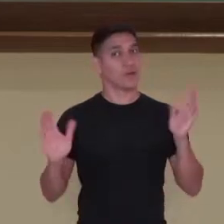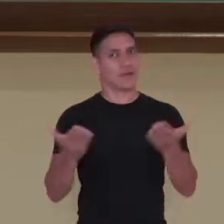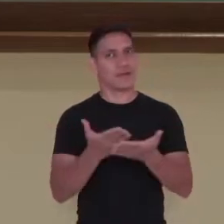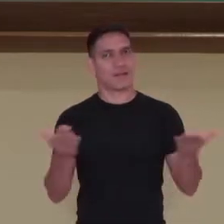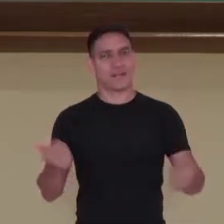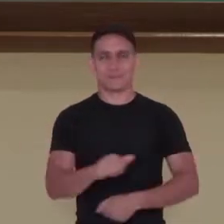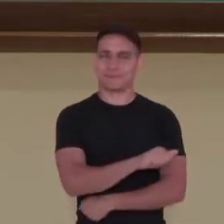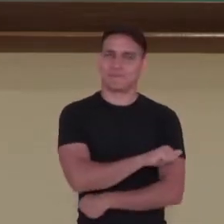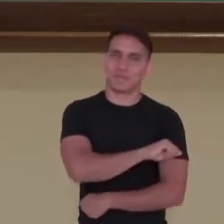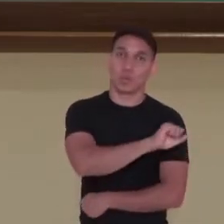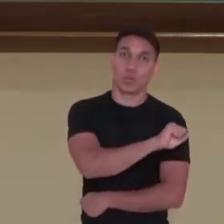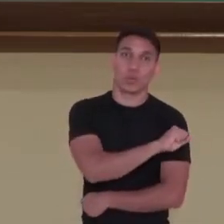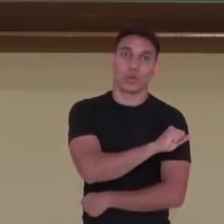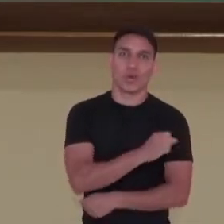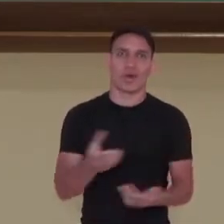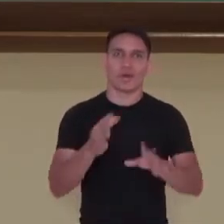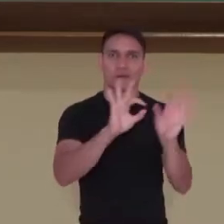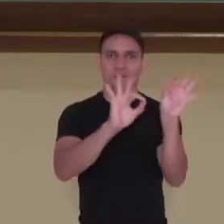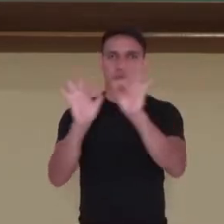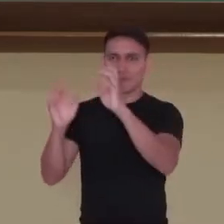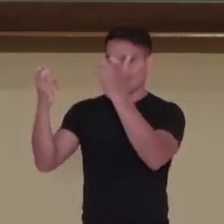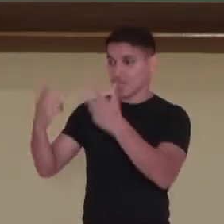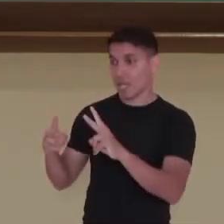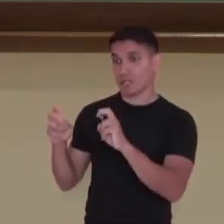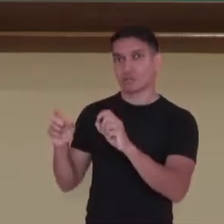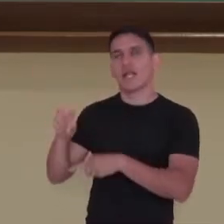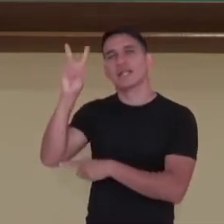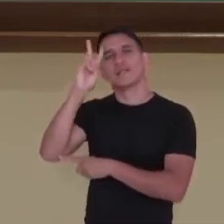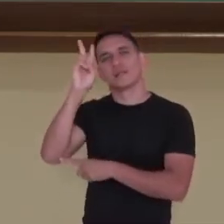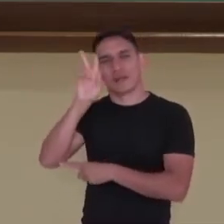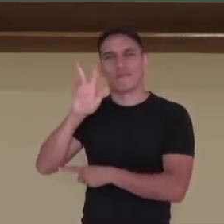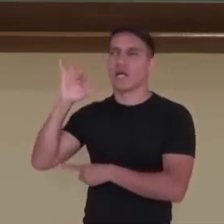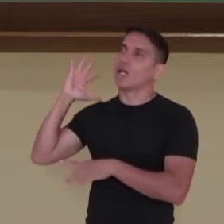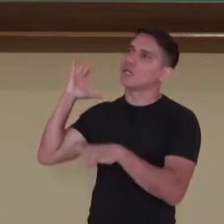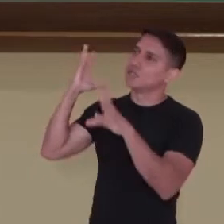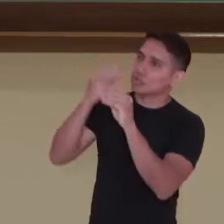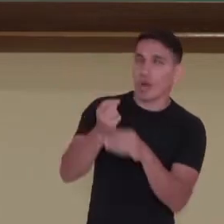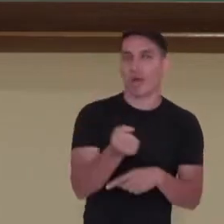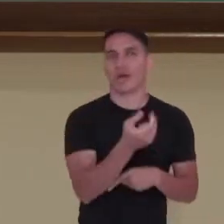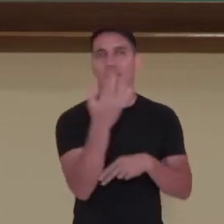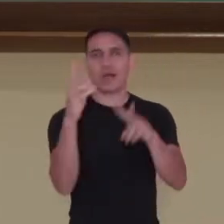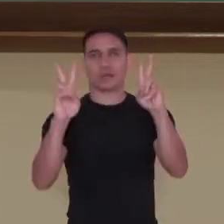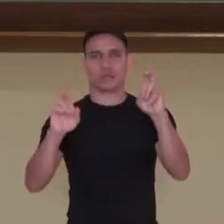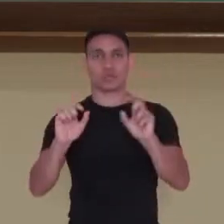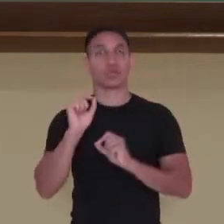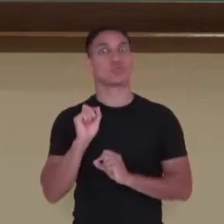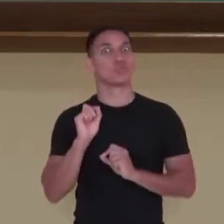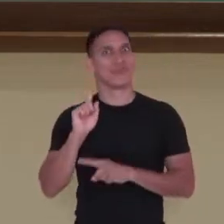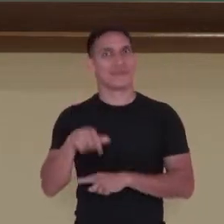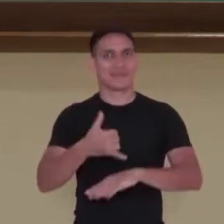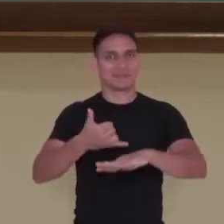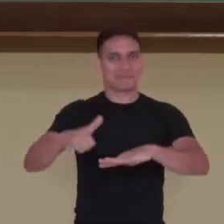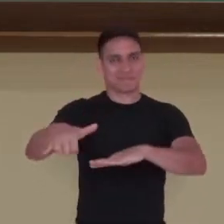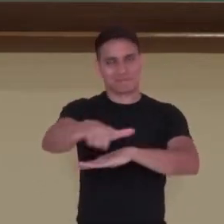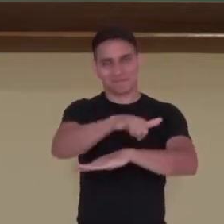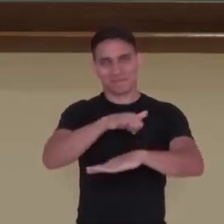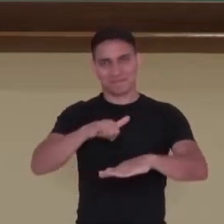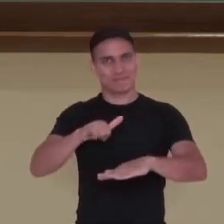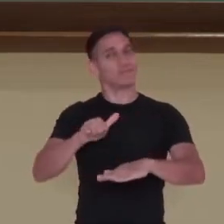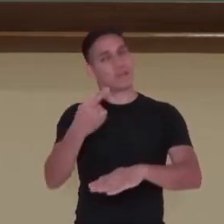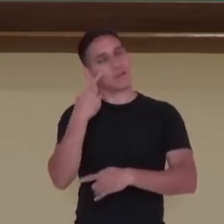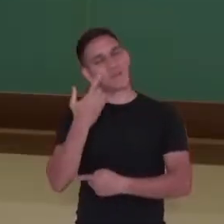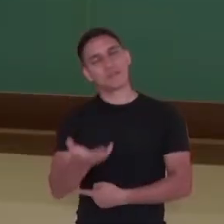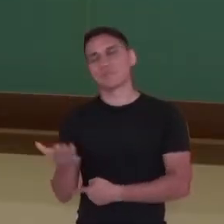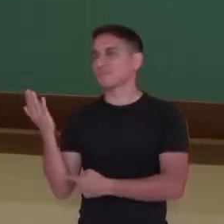Olá, estudantes do 8º ano! Nesse vídeo, nós vamos relembrar alguns assuntos. Nós vamos falar sobre circuito elétrico. Então,